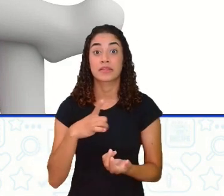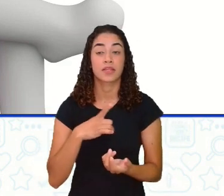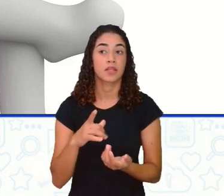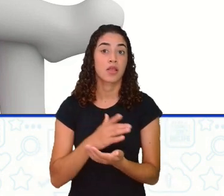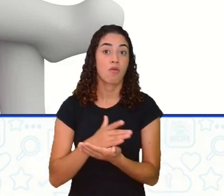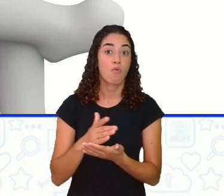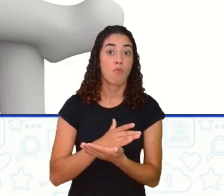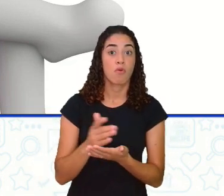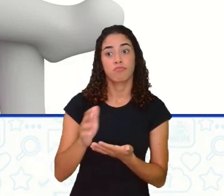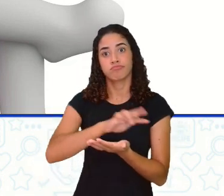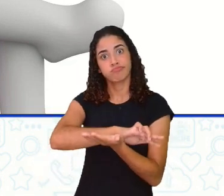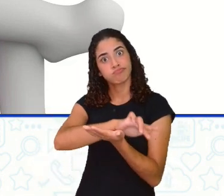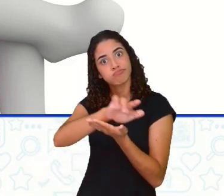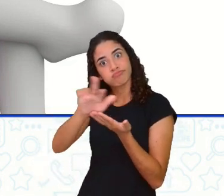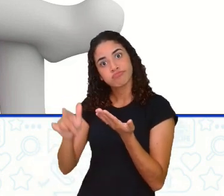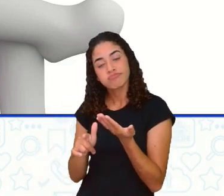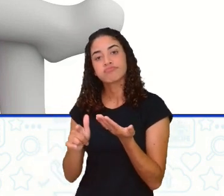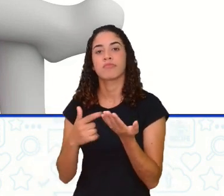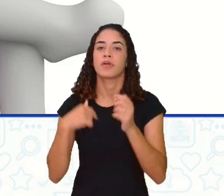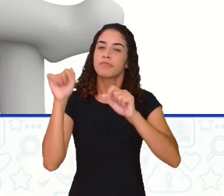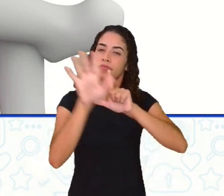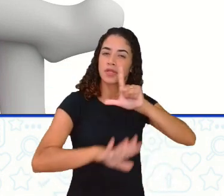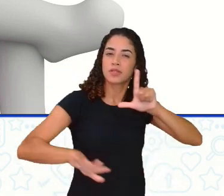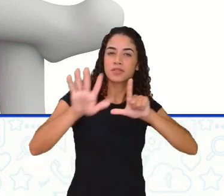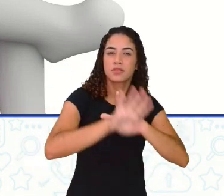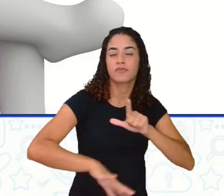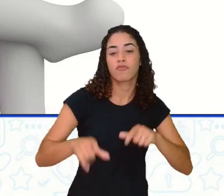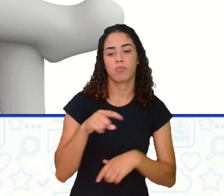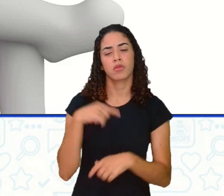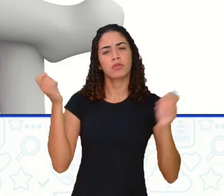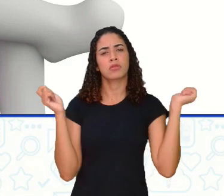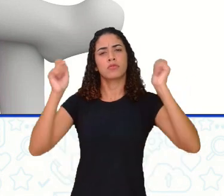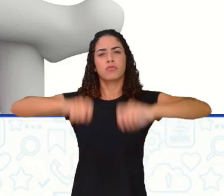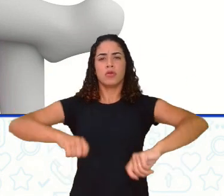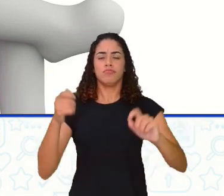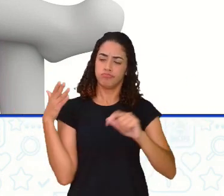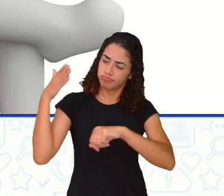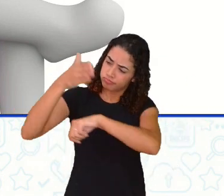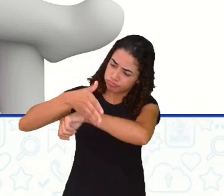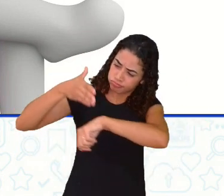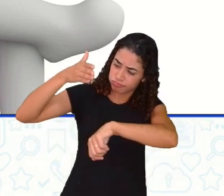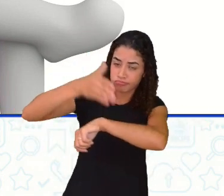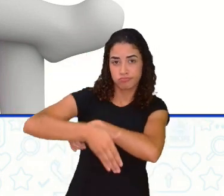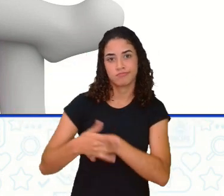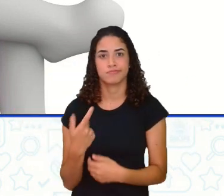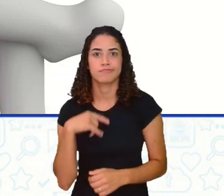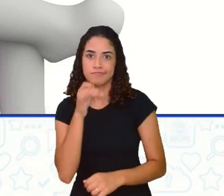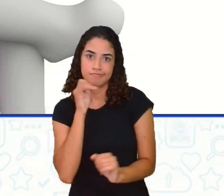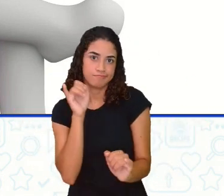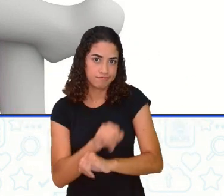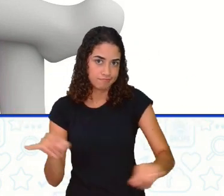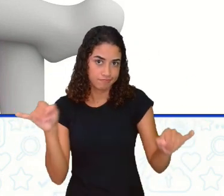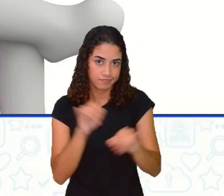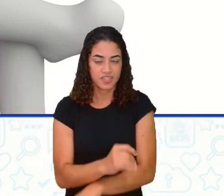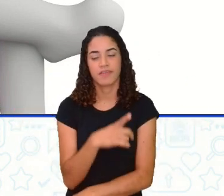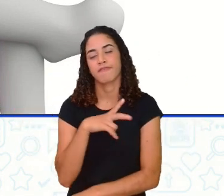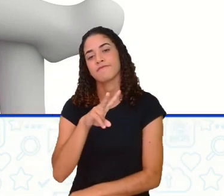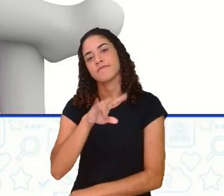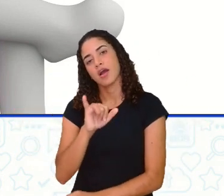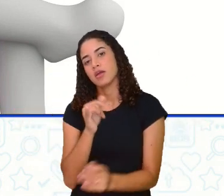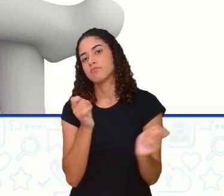certa variabilidade das plataformas em que eu consigo acessar a notícia, tá certo? Ela vai